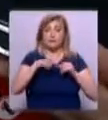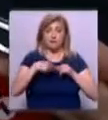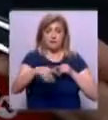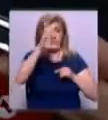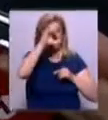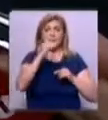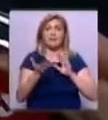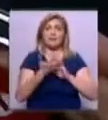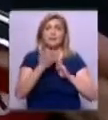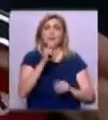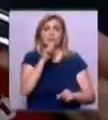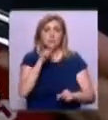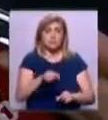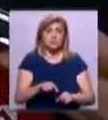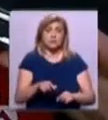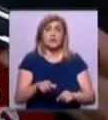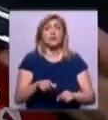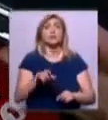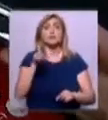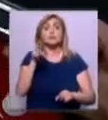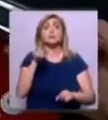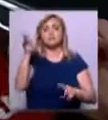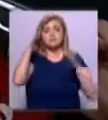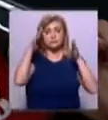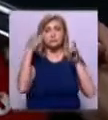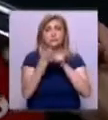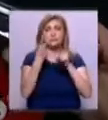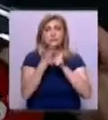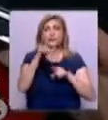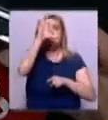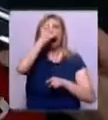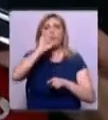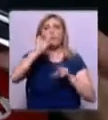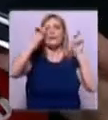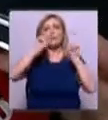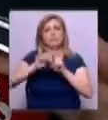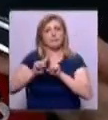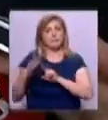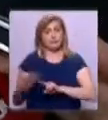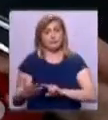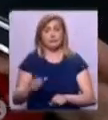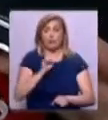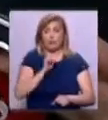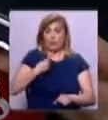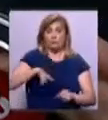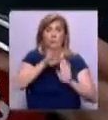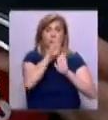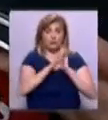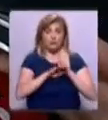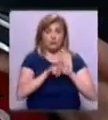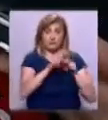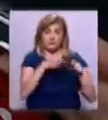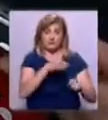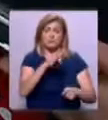mais rapidamente possível e que a concentrasse nos assuntos da governação. Quanto ao nosso programa, é um programa